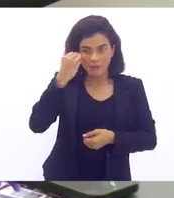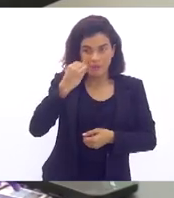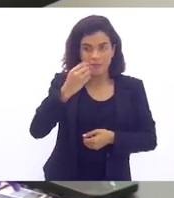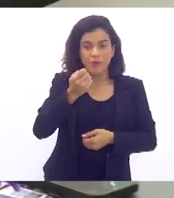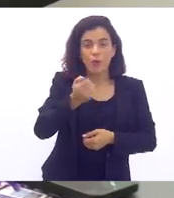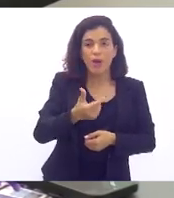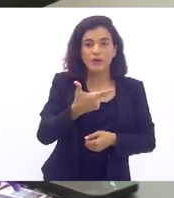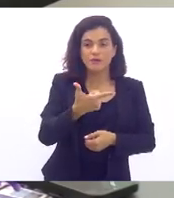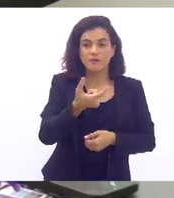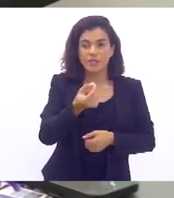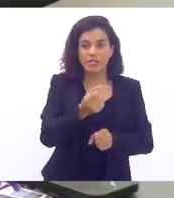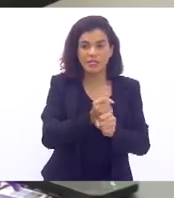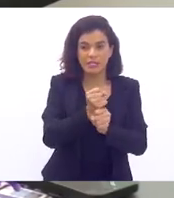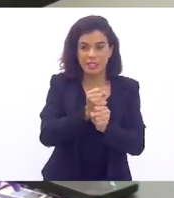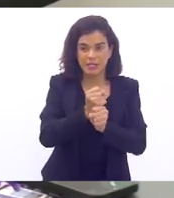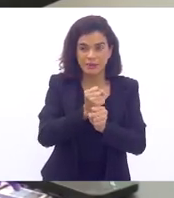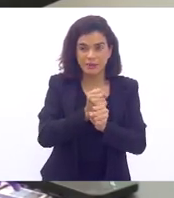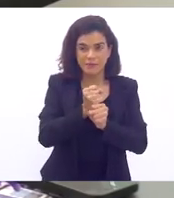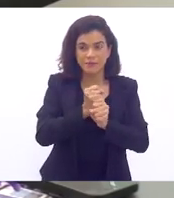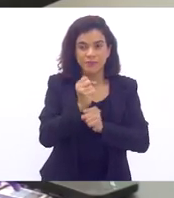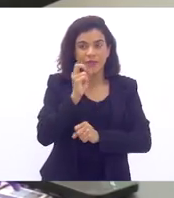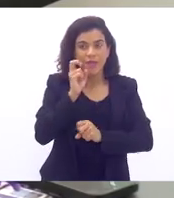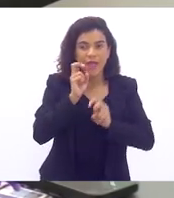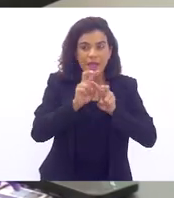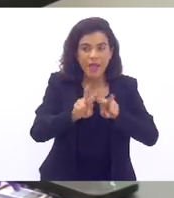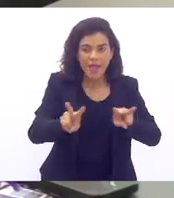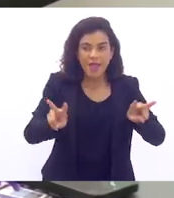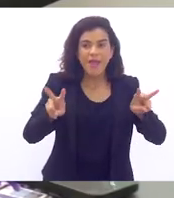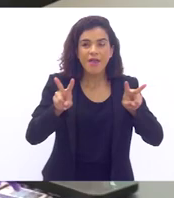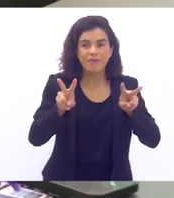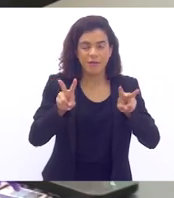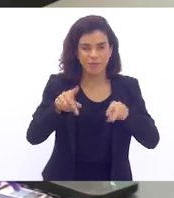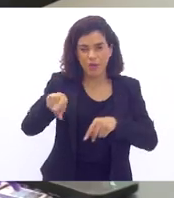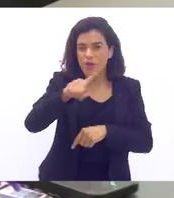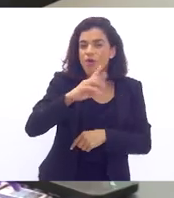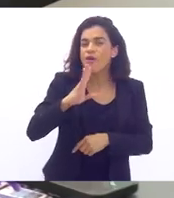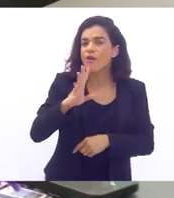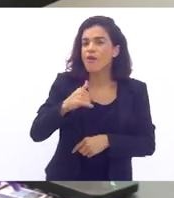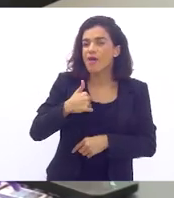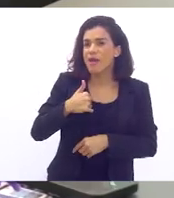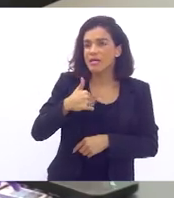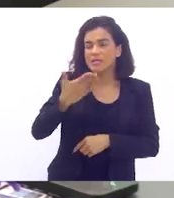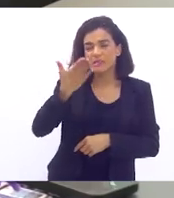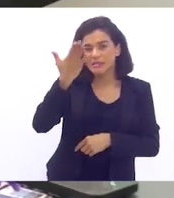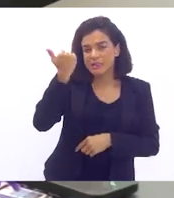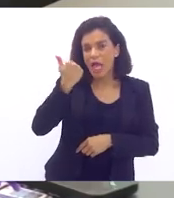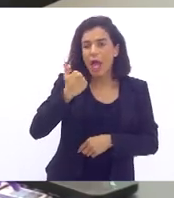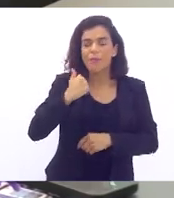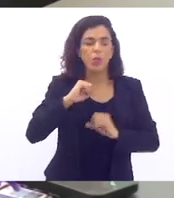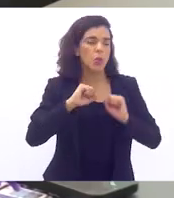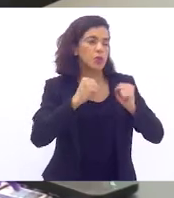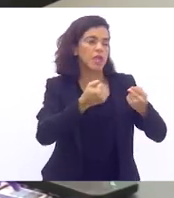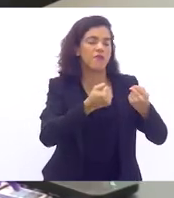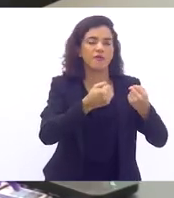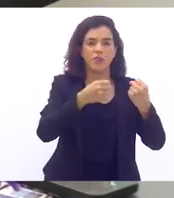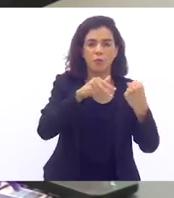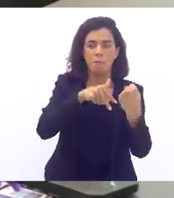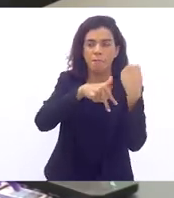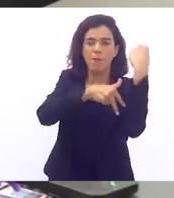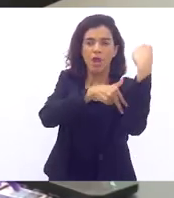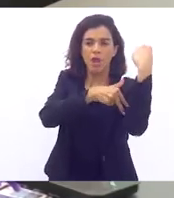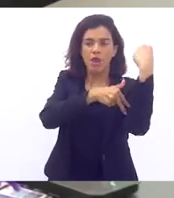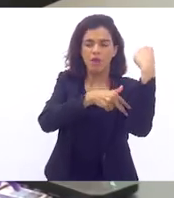20 anos de medicina é ver que esse peso e Quem me conhece sabe muito bem que eu não faço a pauta feminista nada disso